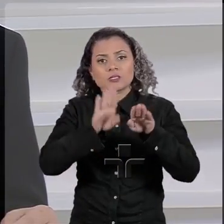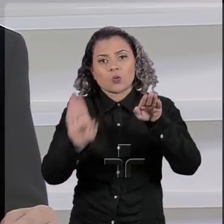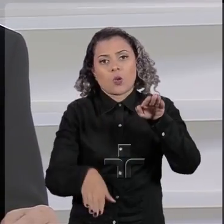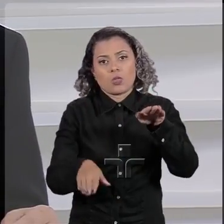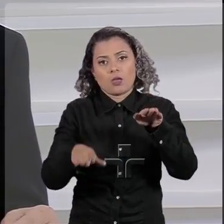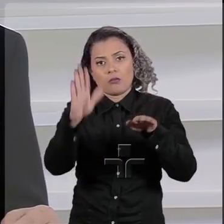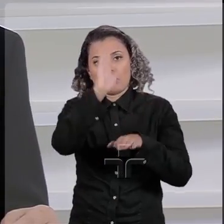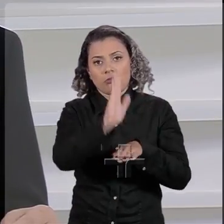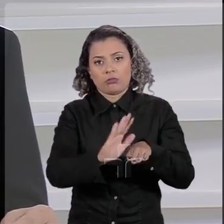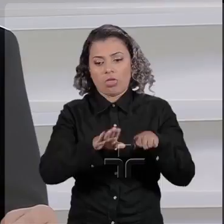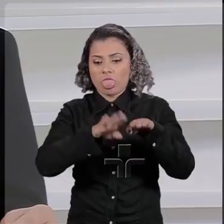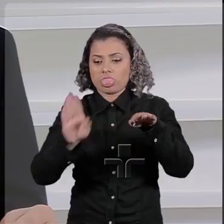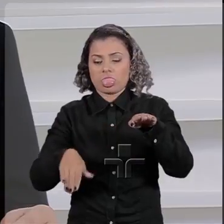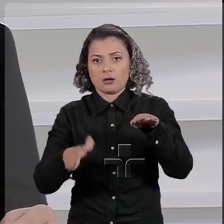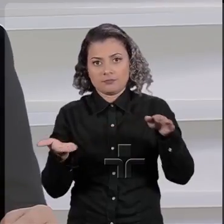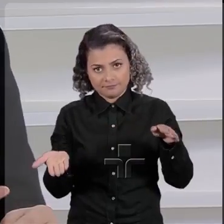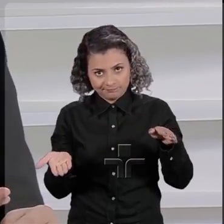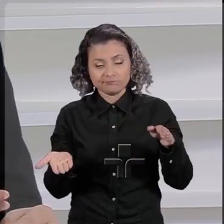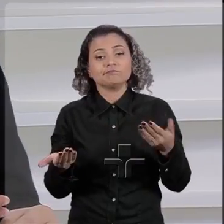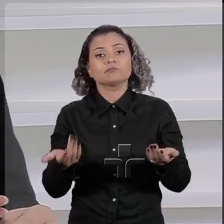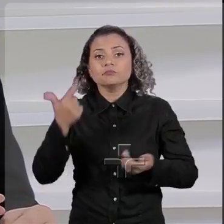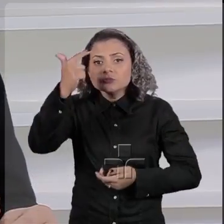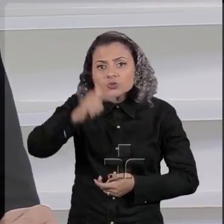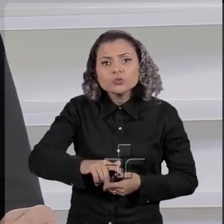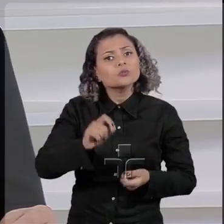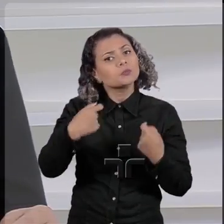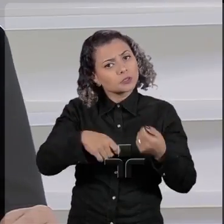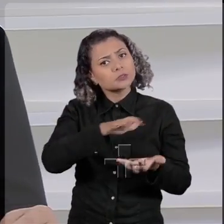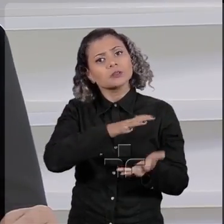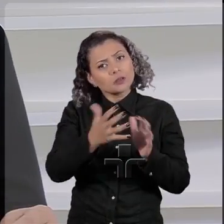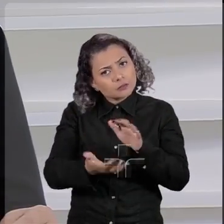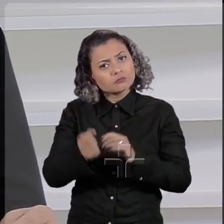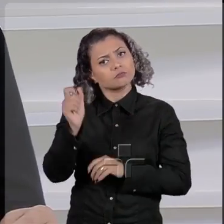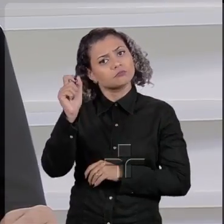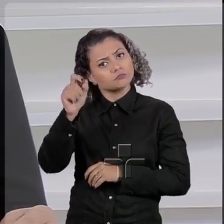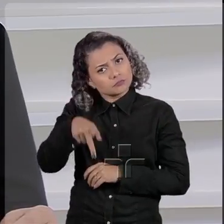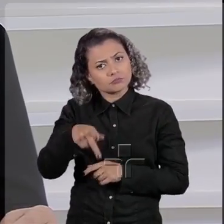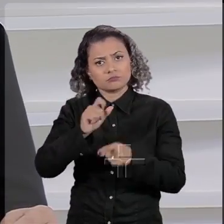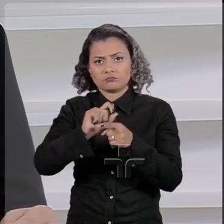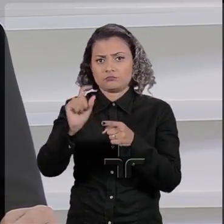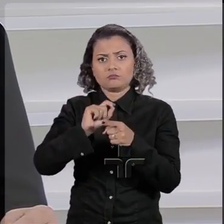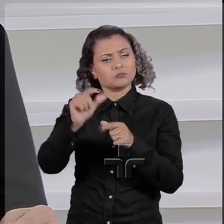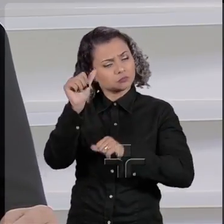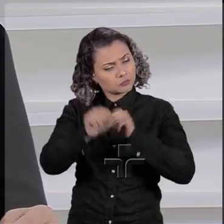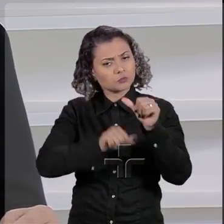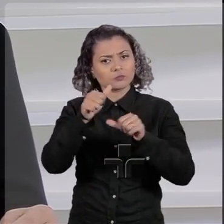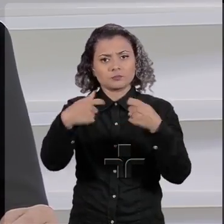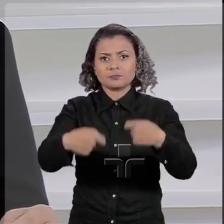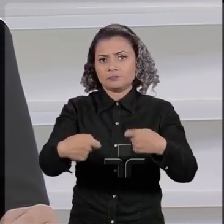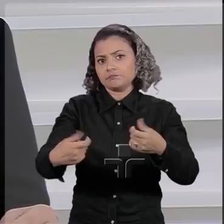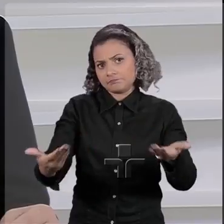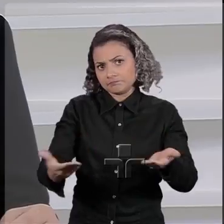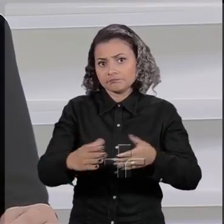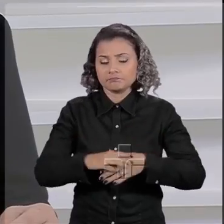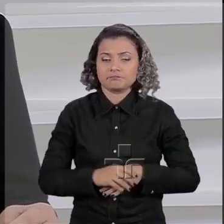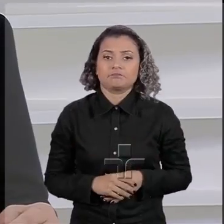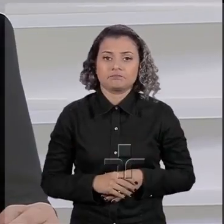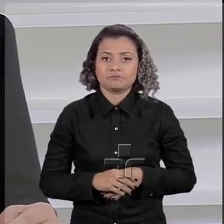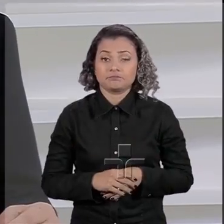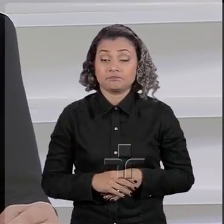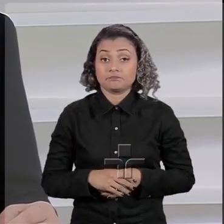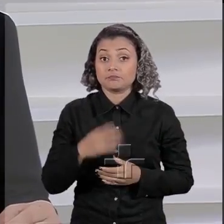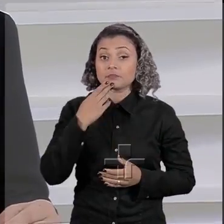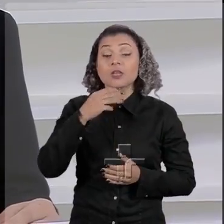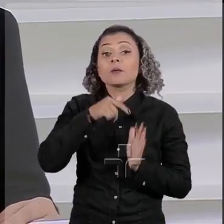país. Então, mais um motivo para reformar, para se mudar a Previdência, né? Ele